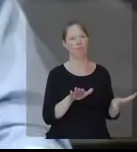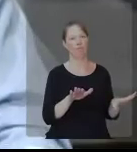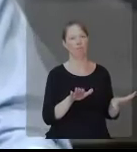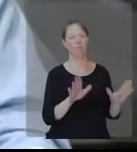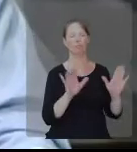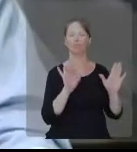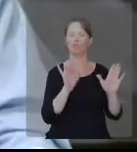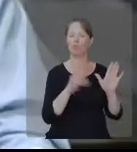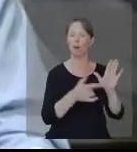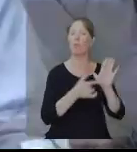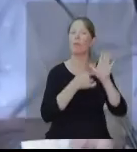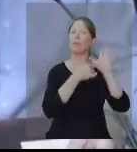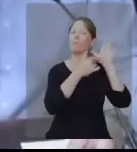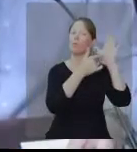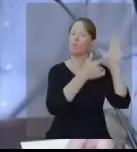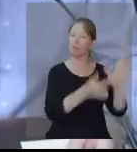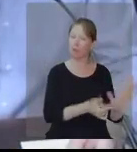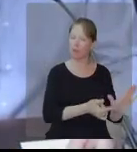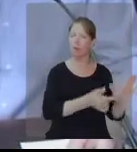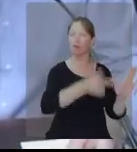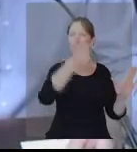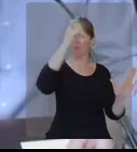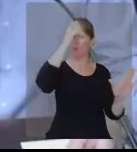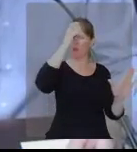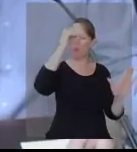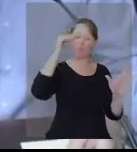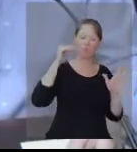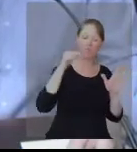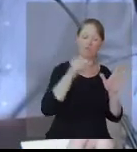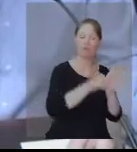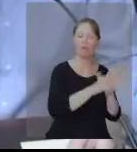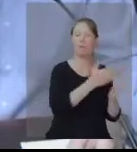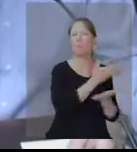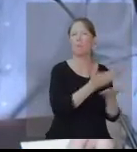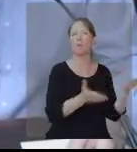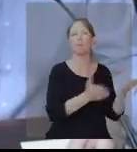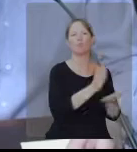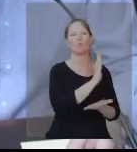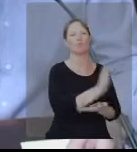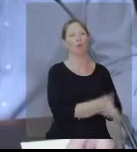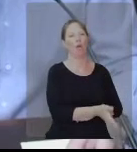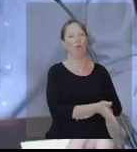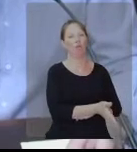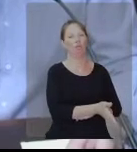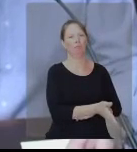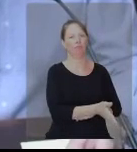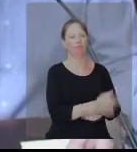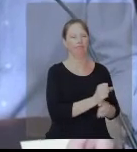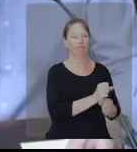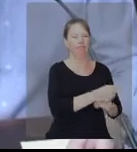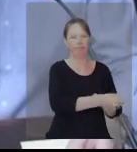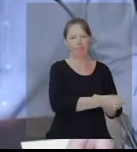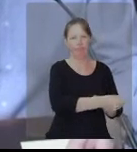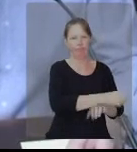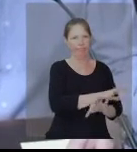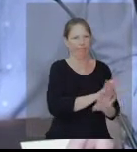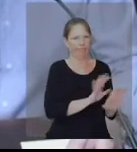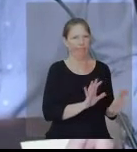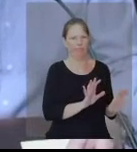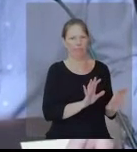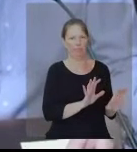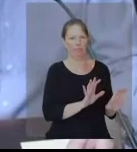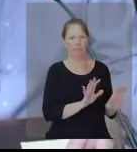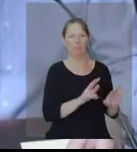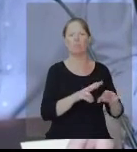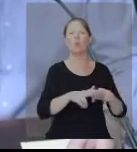demonstrar ao demônio que ele tem o poder, inclusive de entrar no inferno e dizer, você é um derrotado, você e todos os teus estão derrotados.